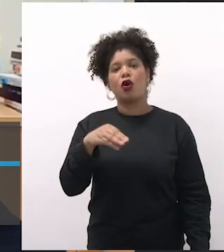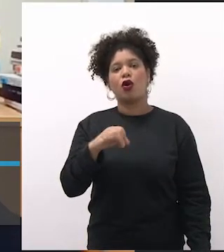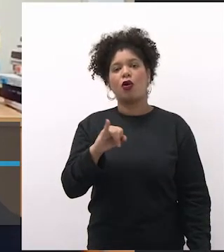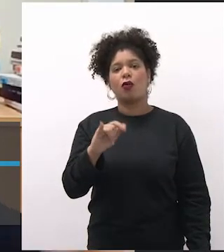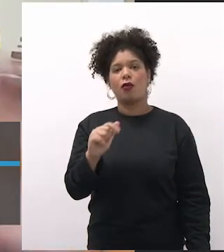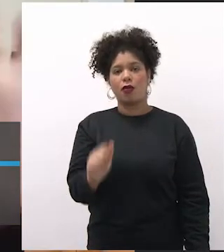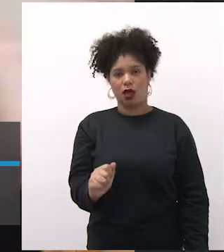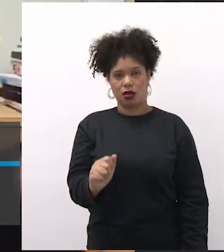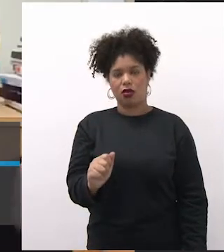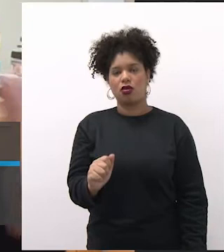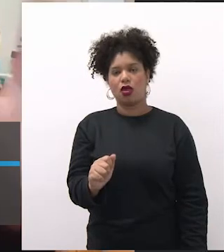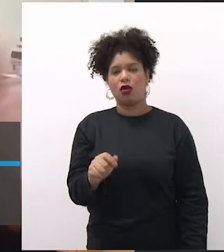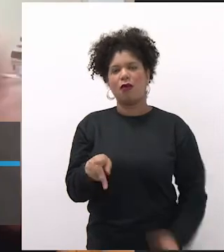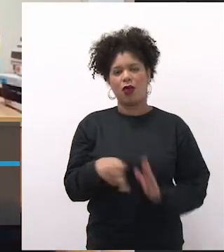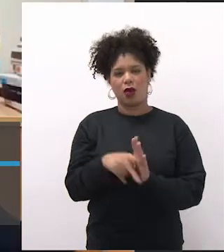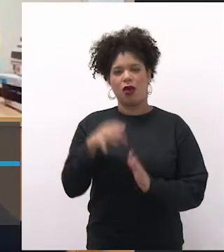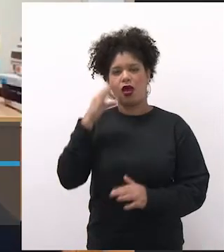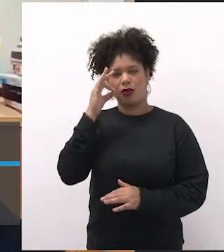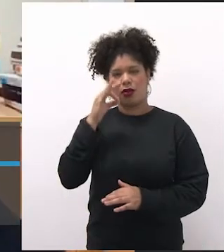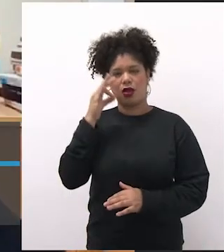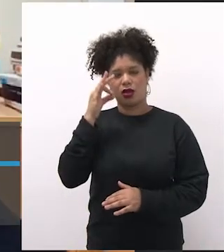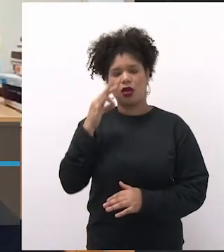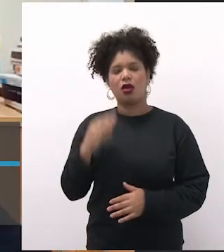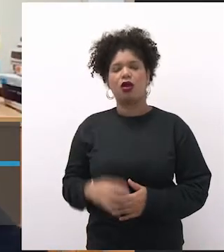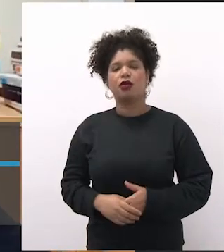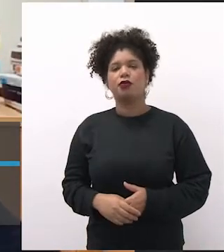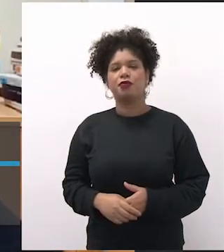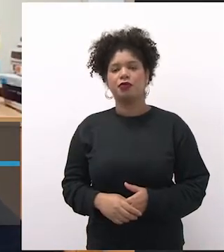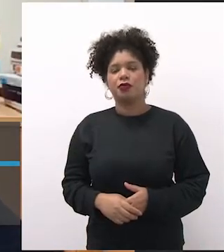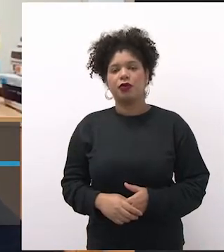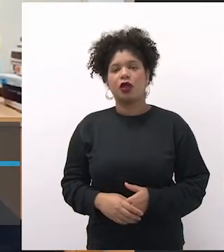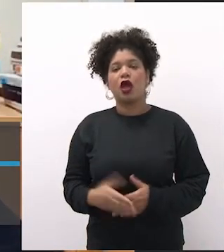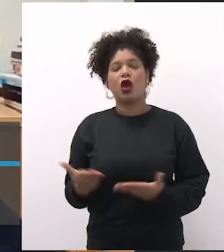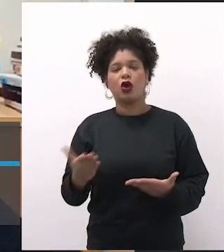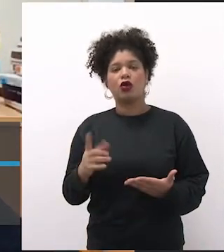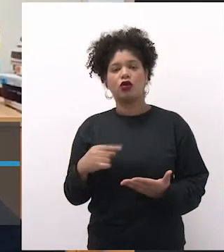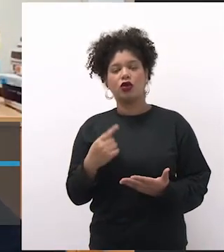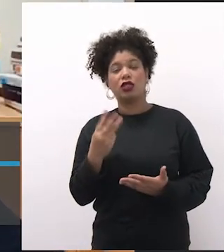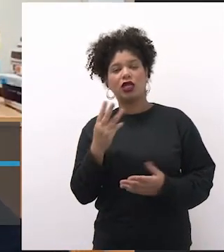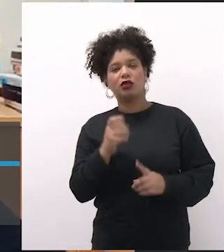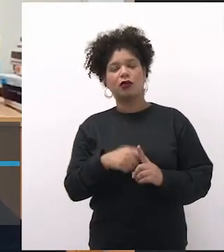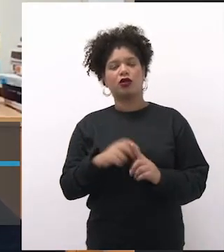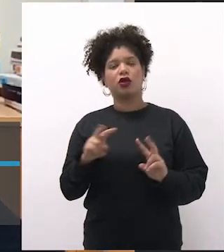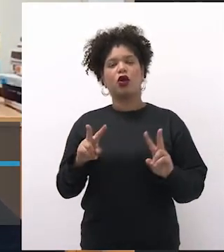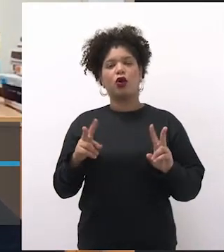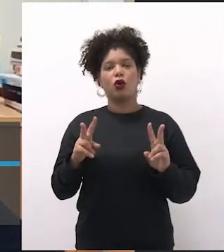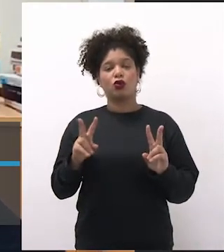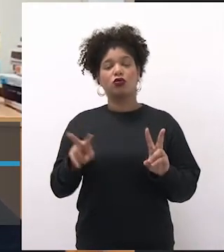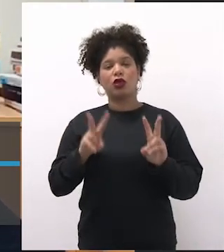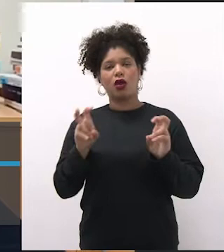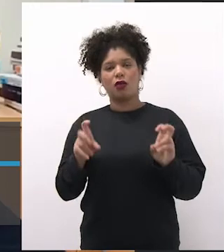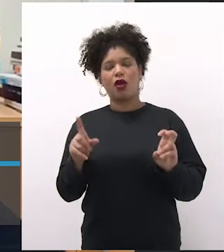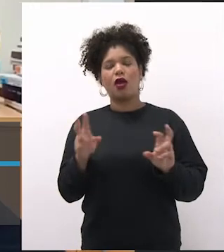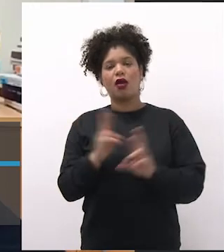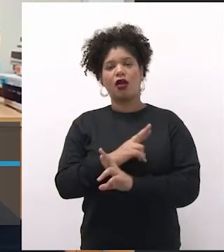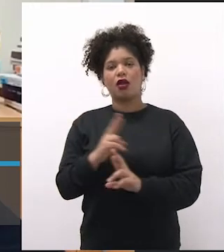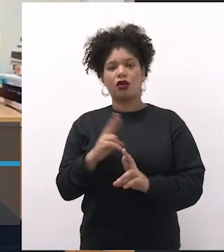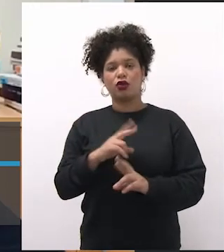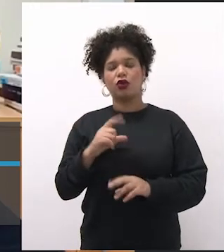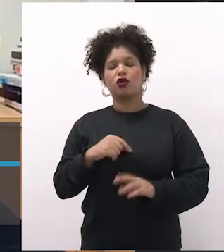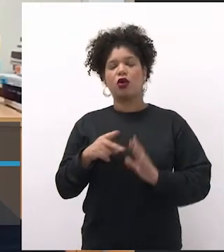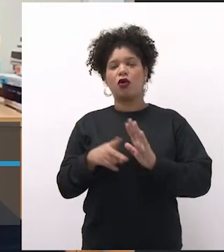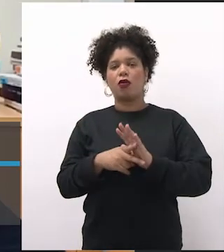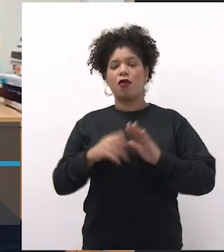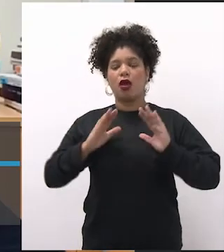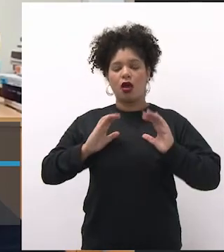Colmeia, nesses últimos meses, nós estamos voltados para essa temática da educação, das relações